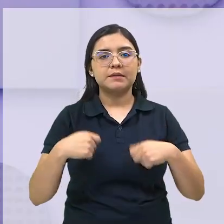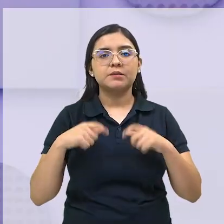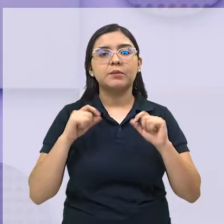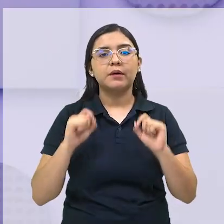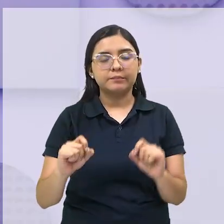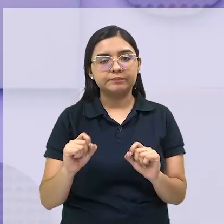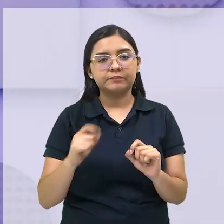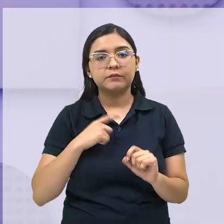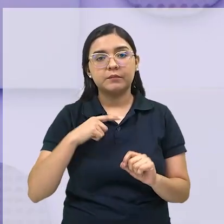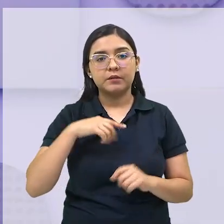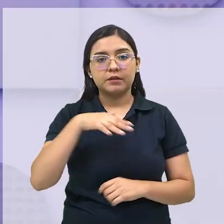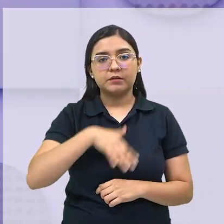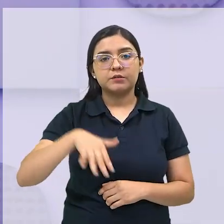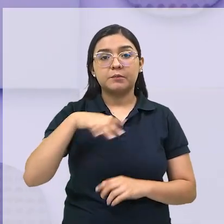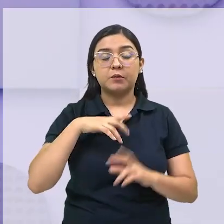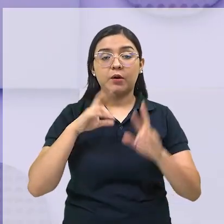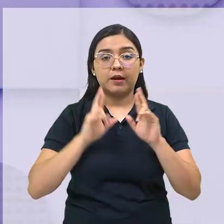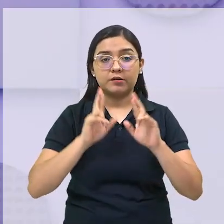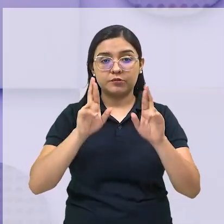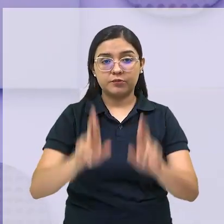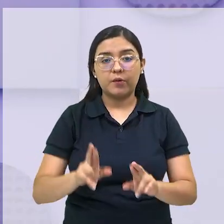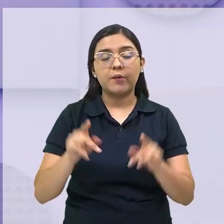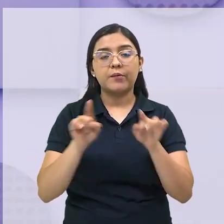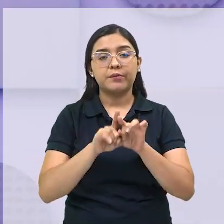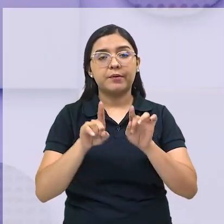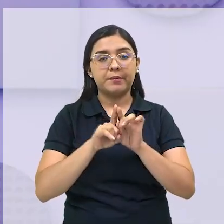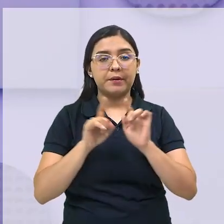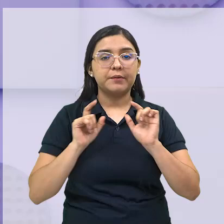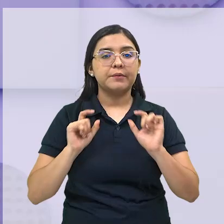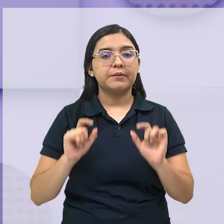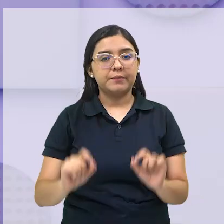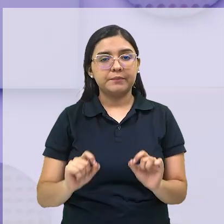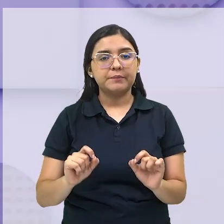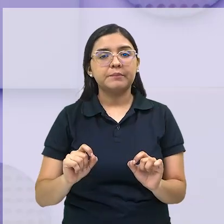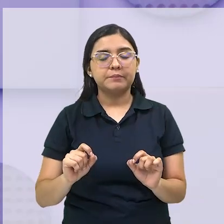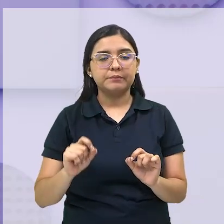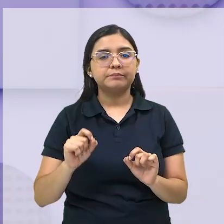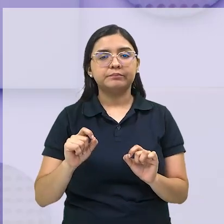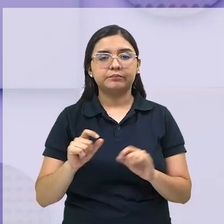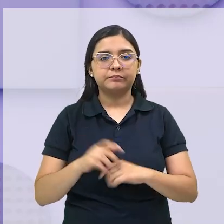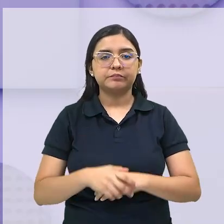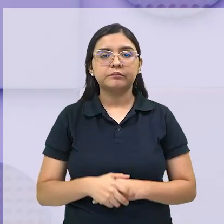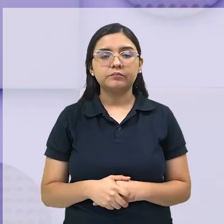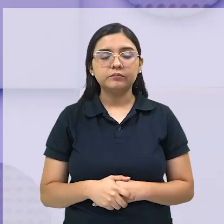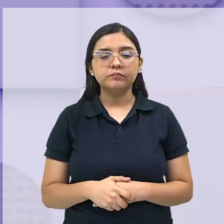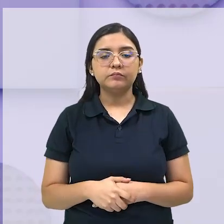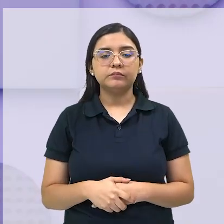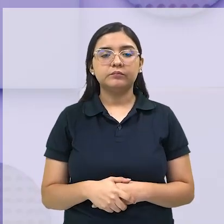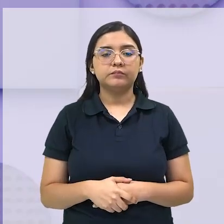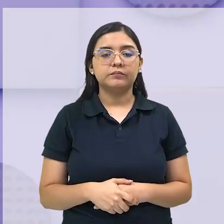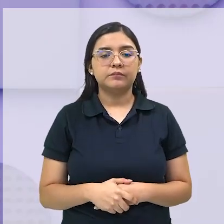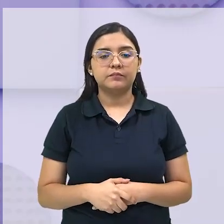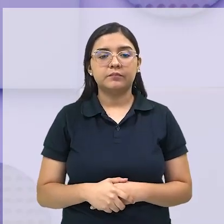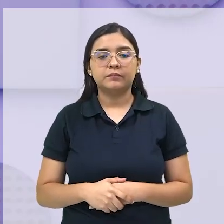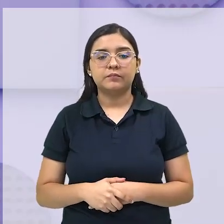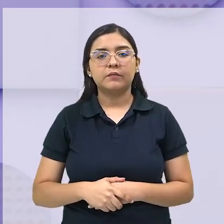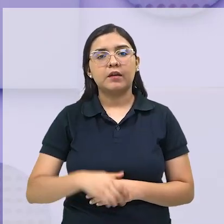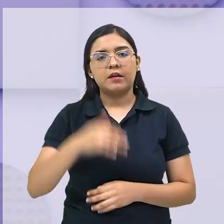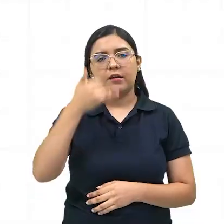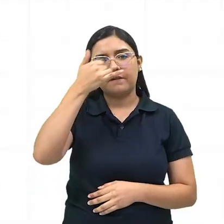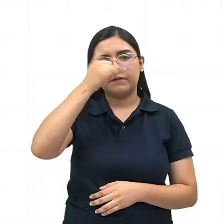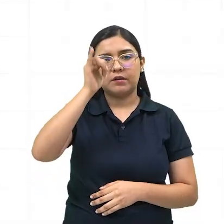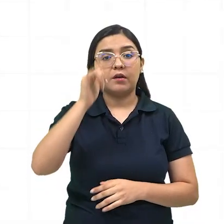transvestido pela dimensão do respeito e, ao mesmo tempo, pela dimensão do combate a todo e